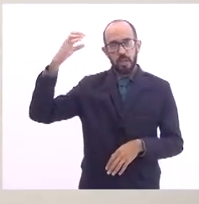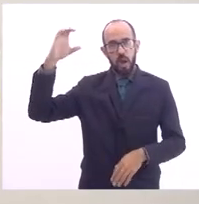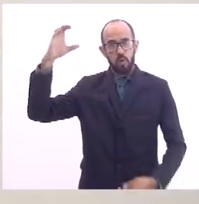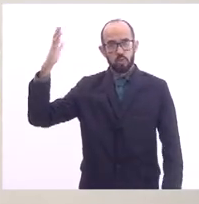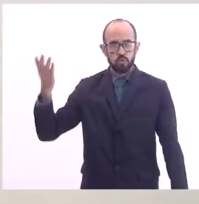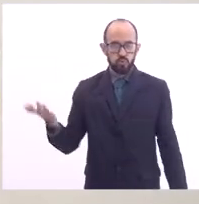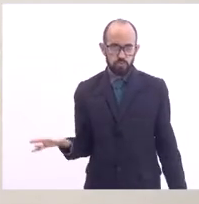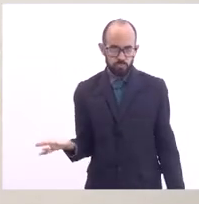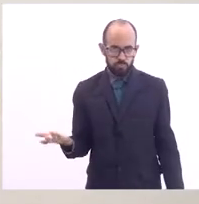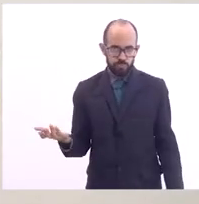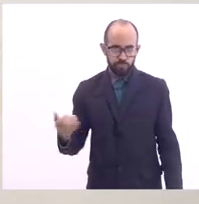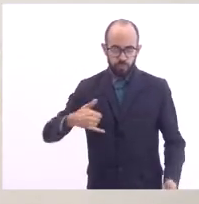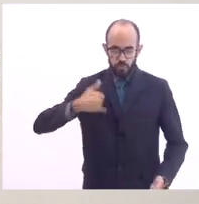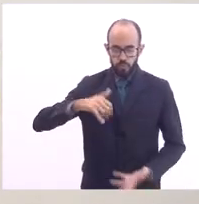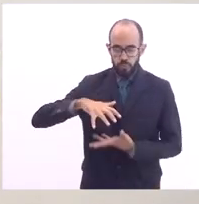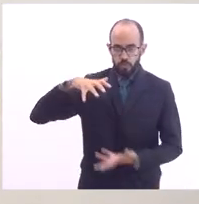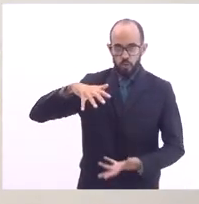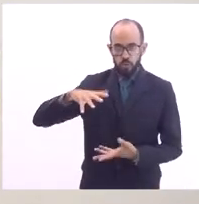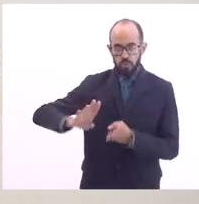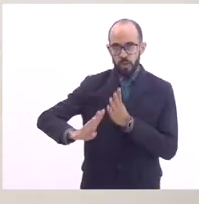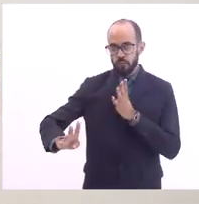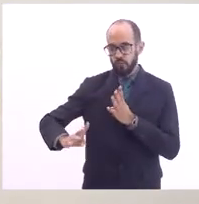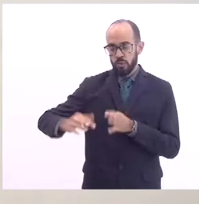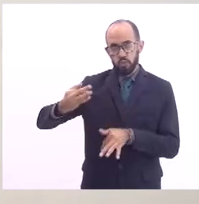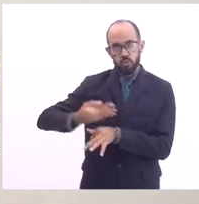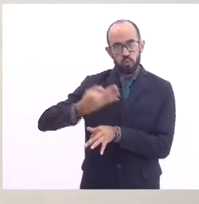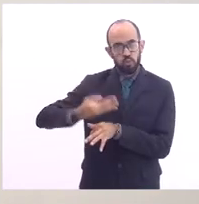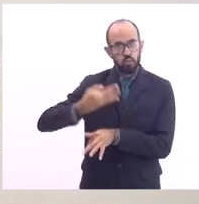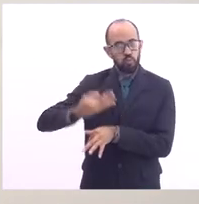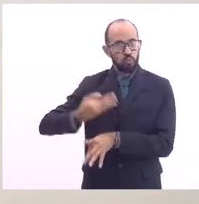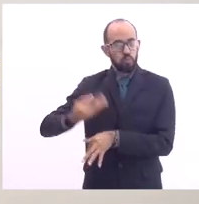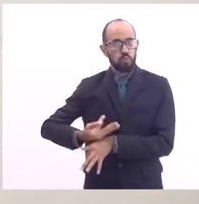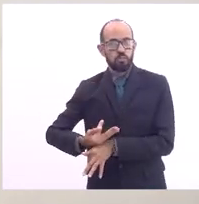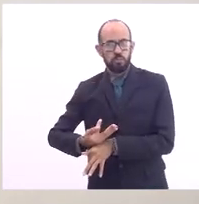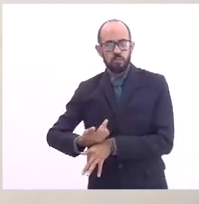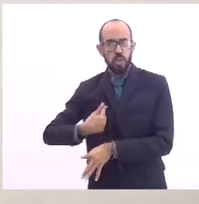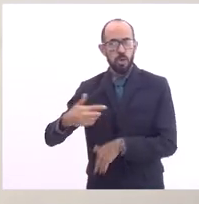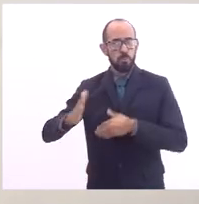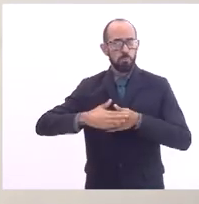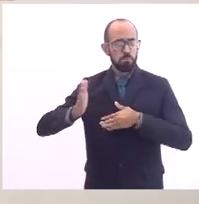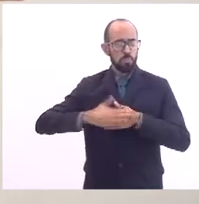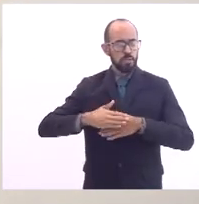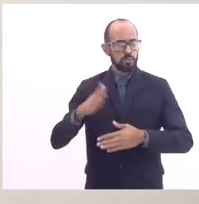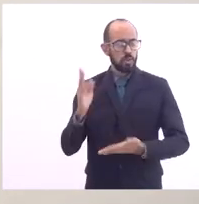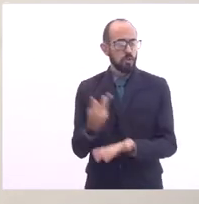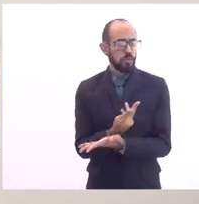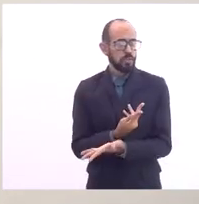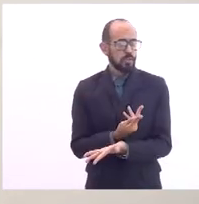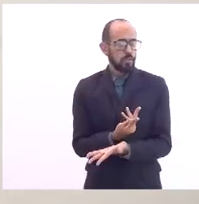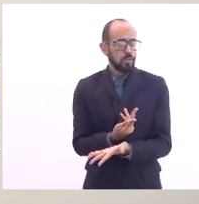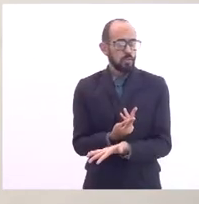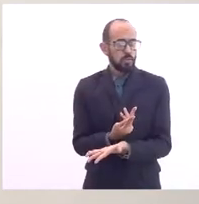né? É uma vergonha, um escândalo. Eu mesmo já sofri isso, entendeu? E isso não pode continuar.